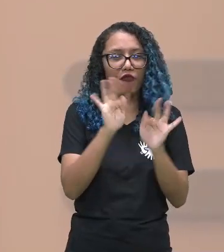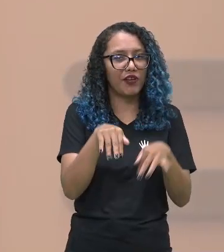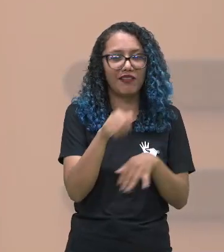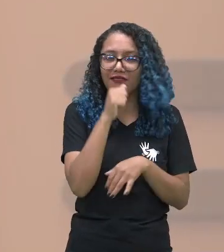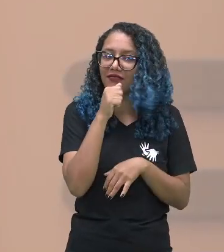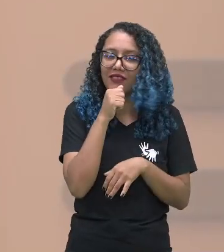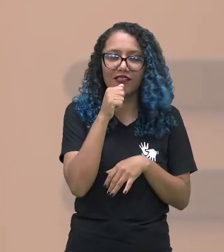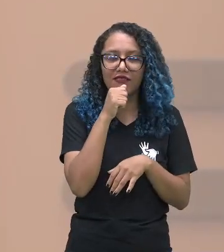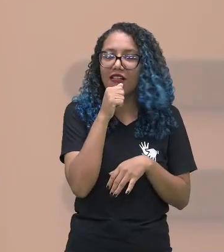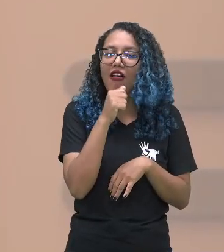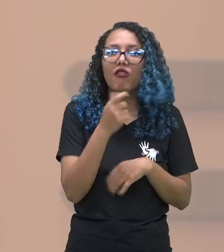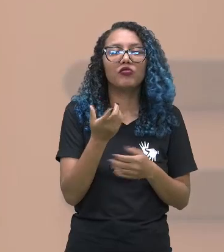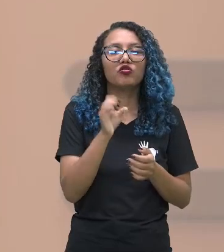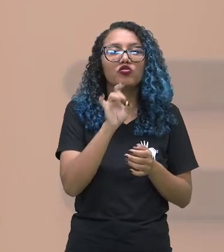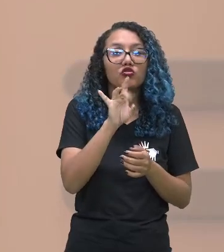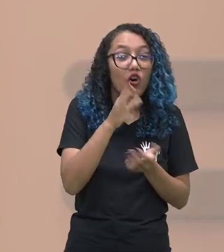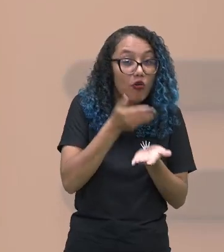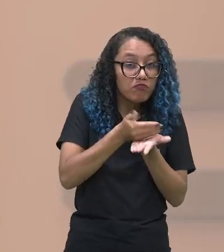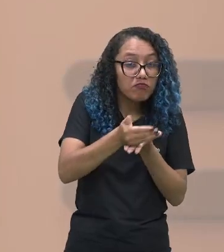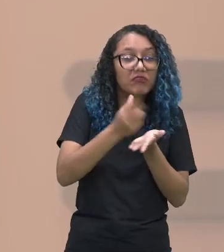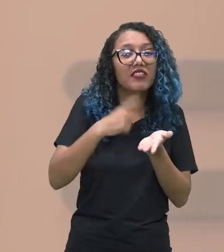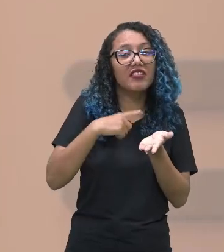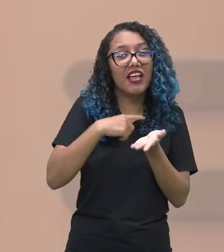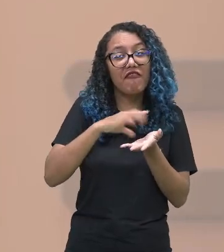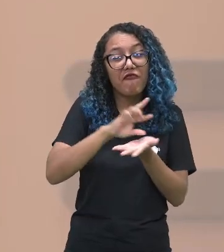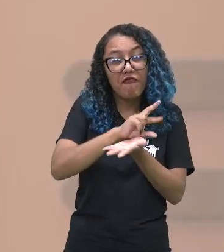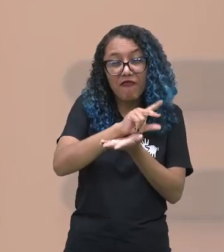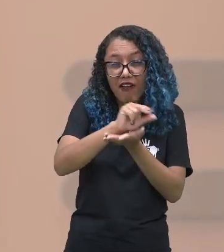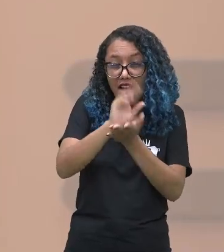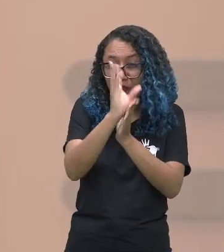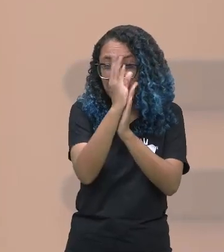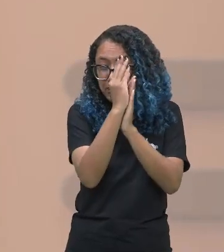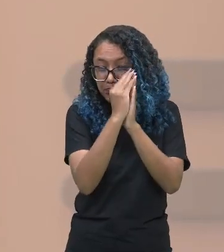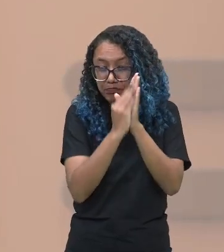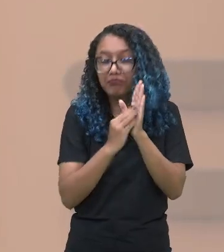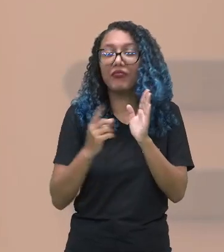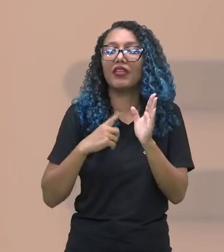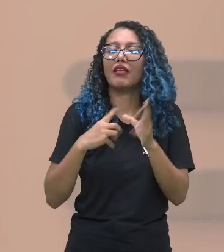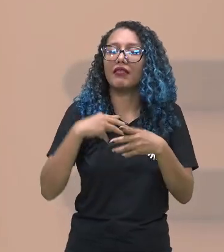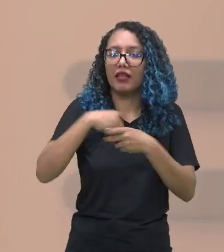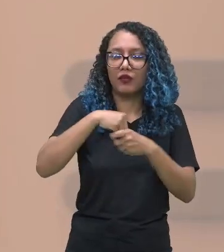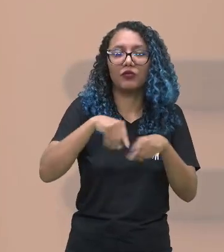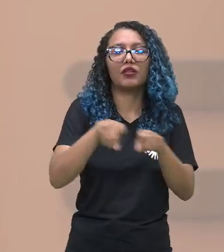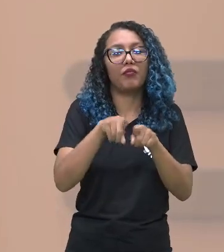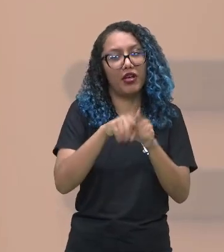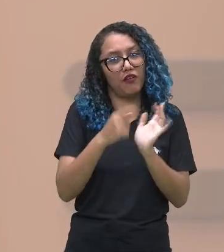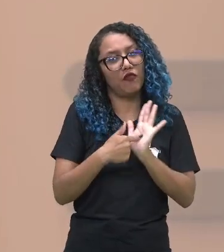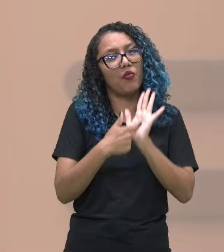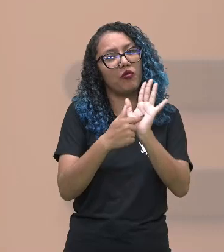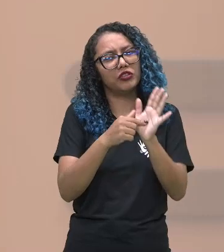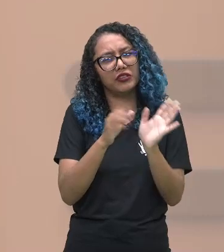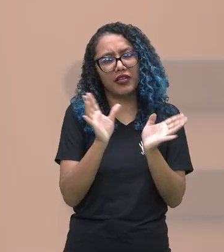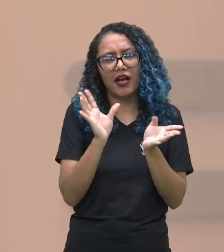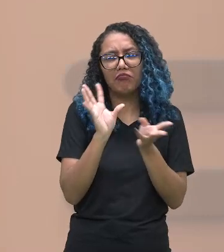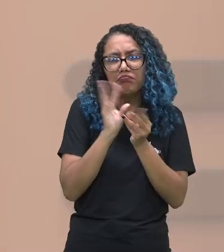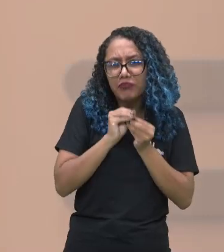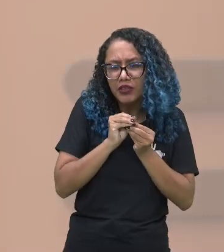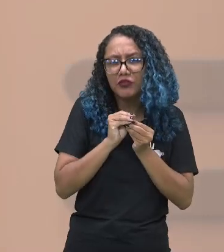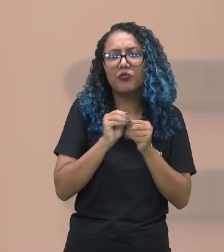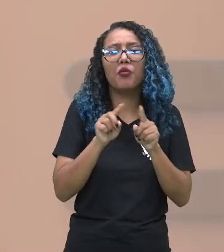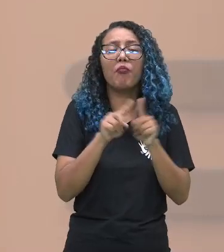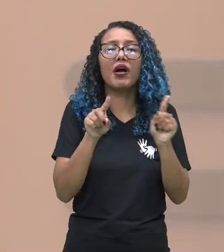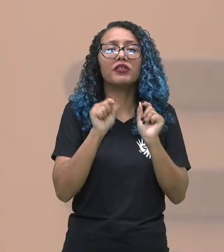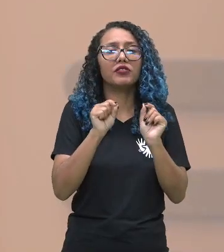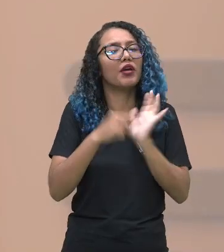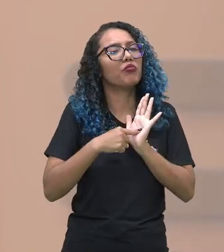introdução. Temos muito mais coisas que nós queremos mostrar para vocês de forma breve, mas sem deixar de